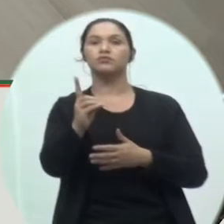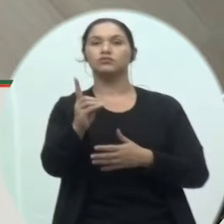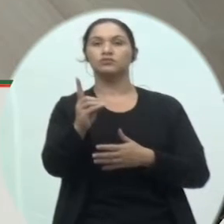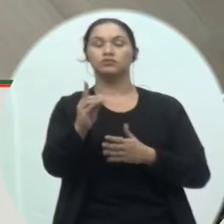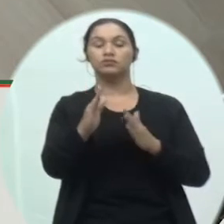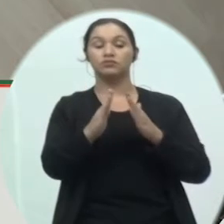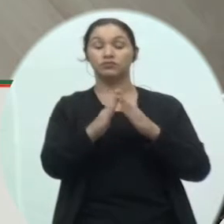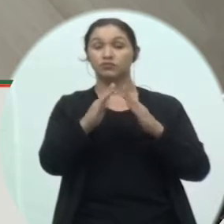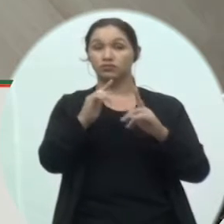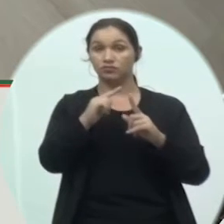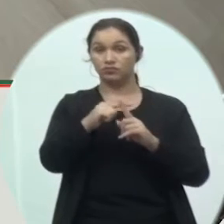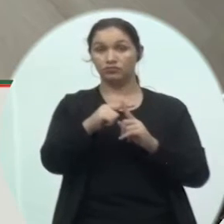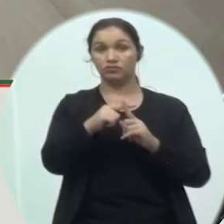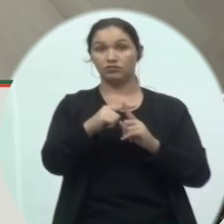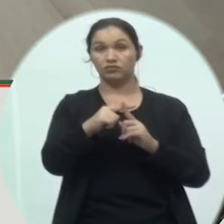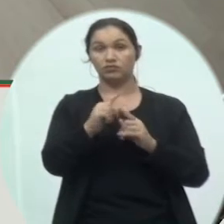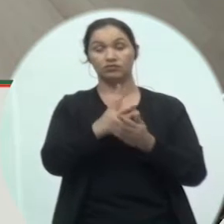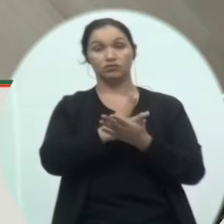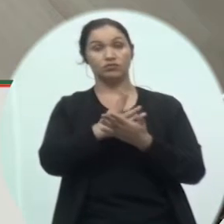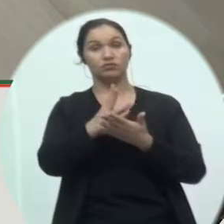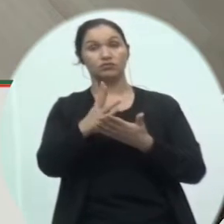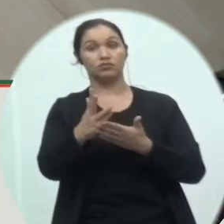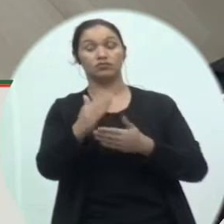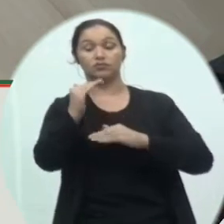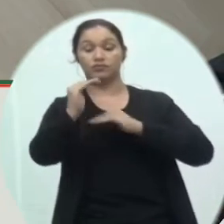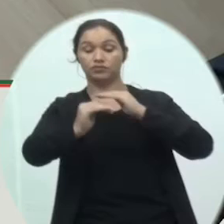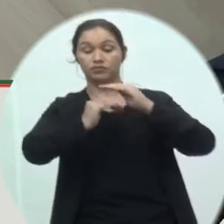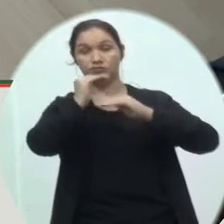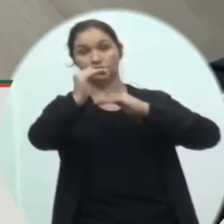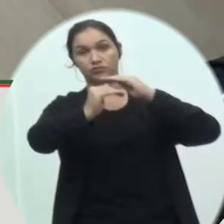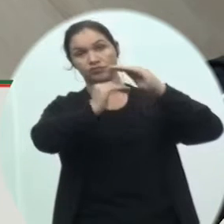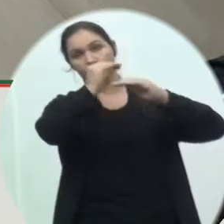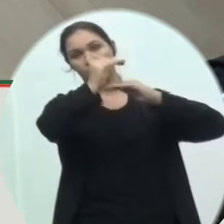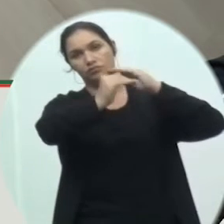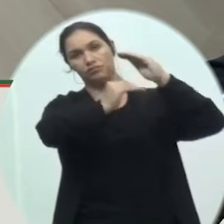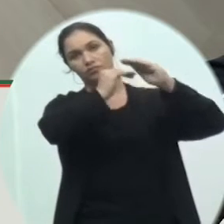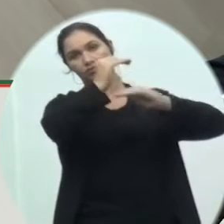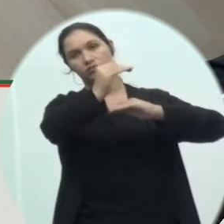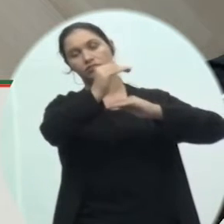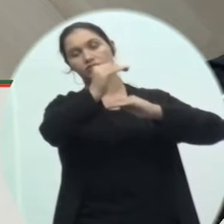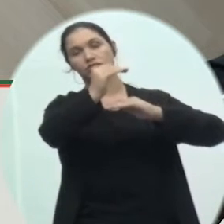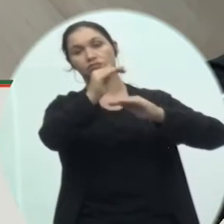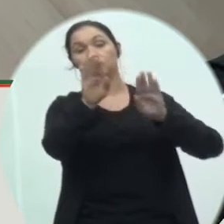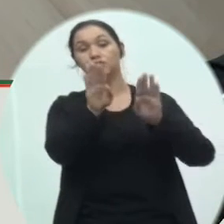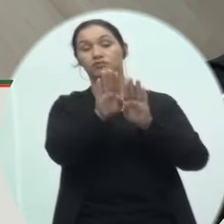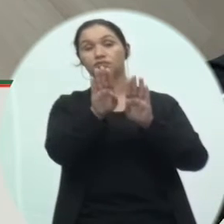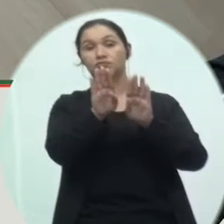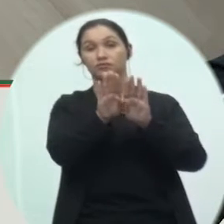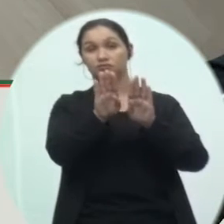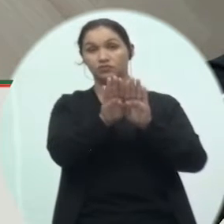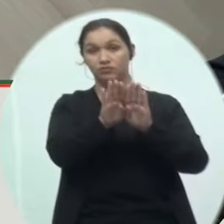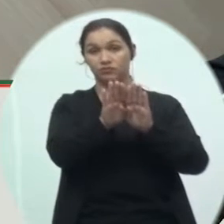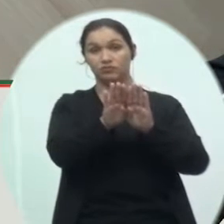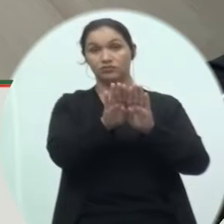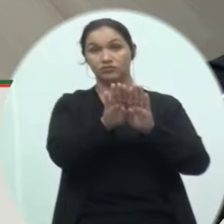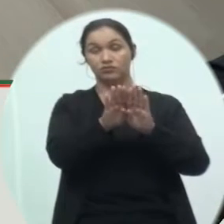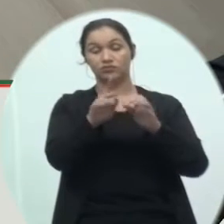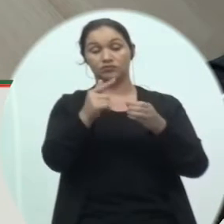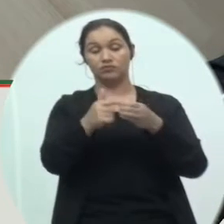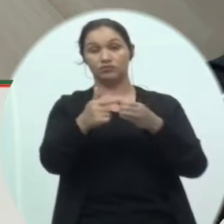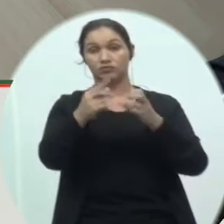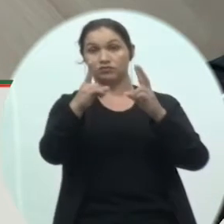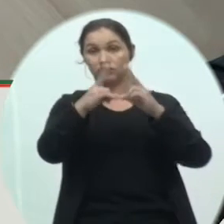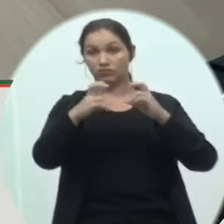tem entrado em franco progresso e sensível crescimento espiritual. O presbitério de Florianópolis, em